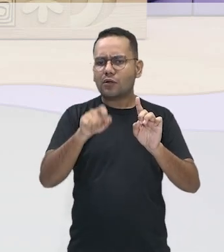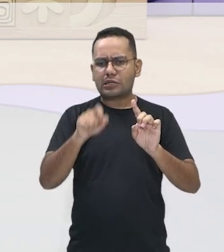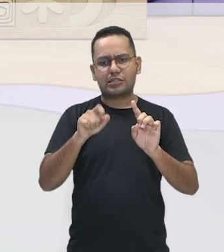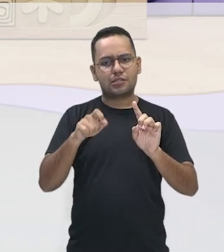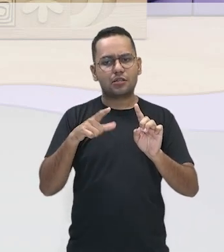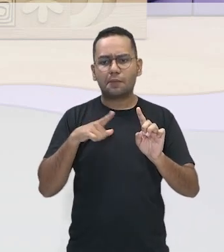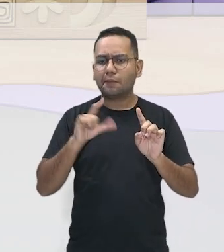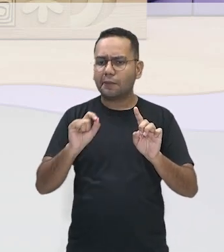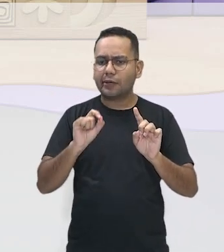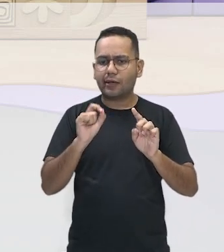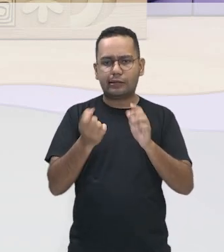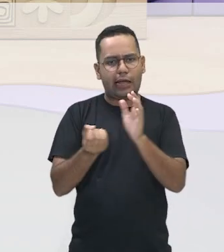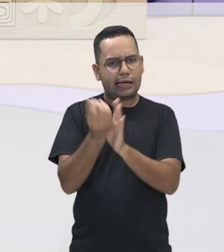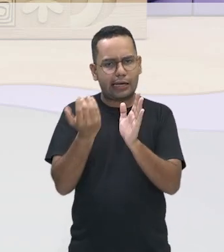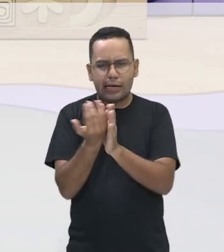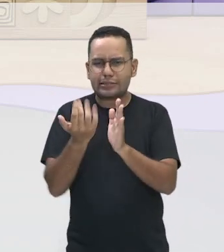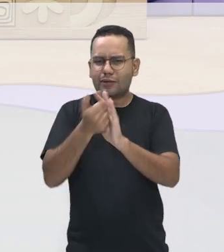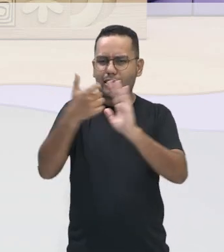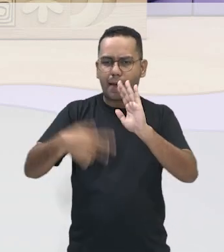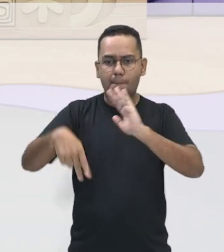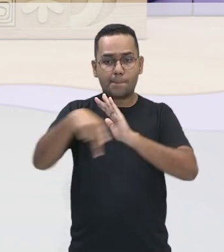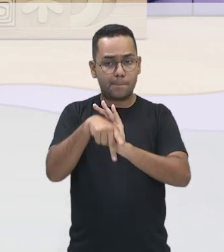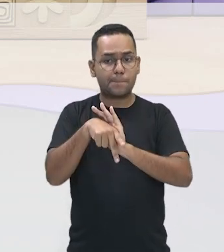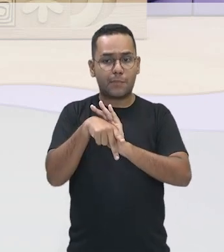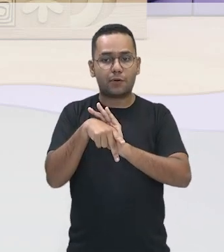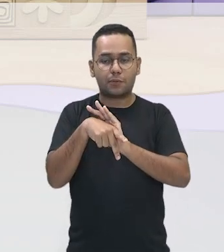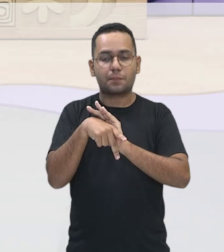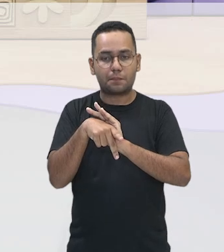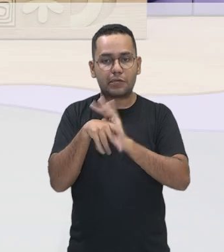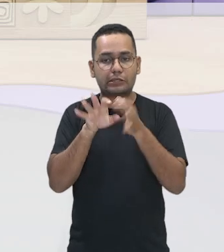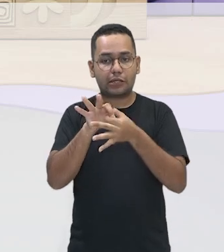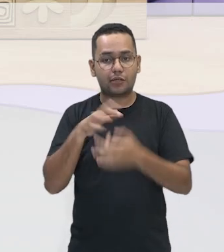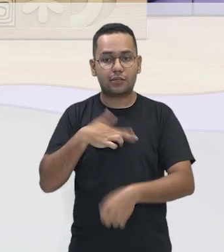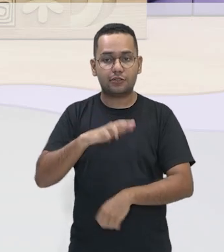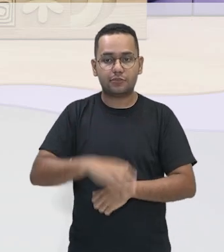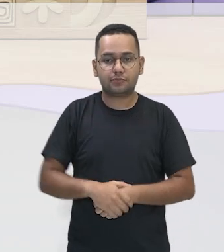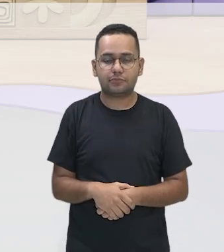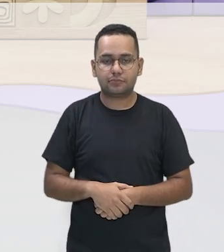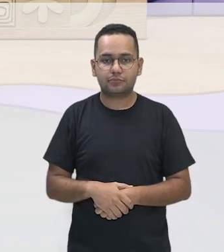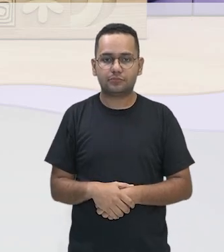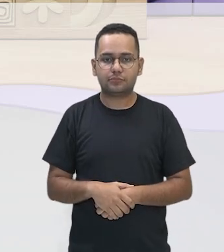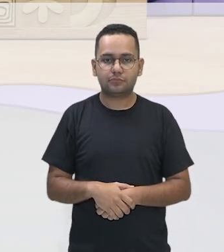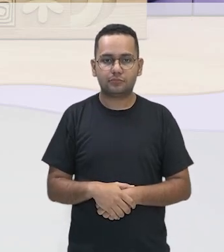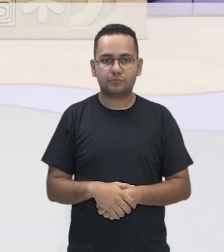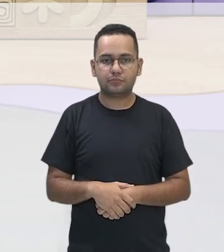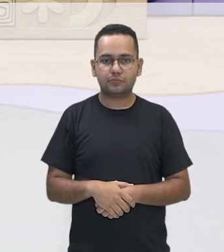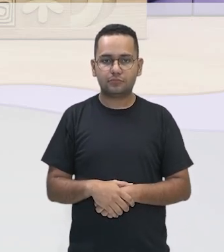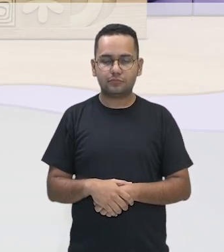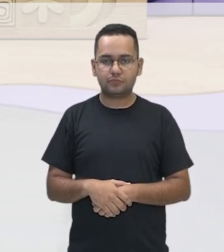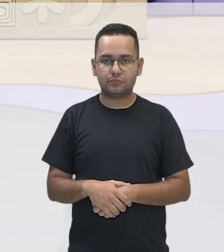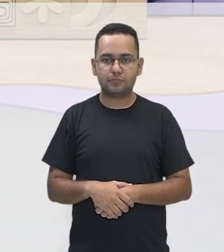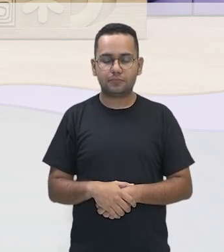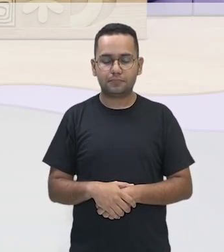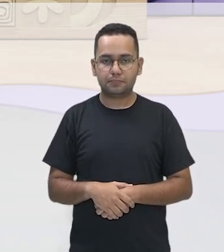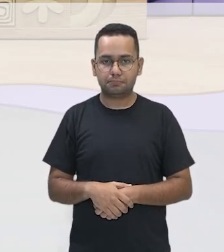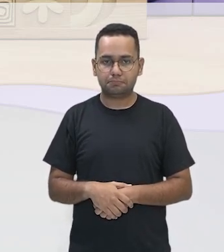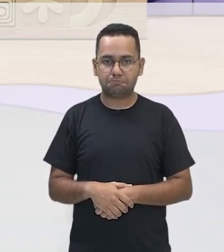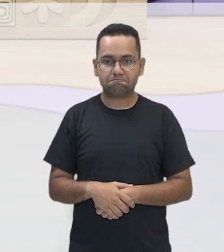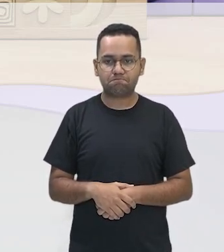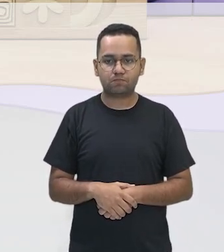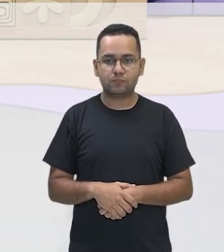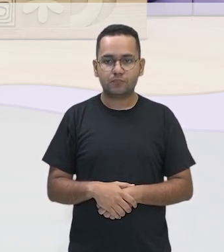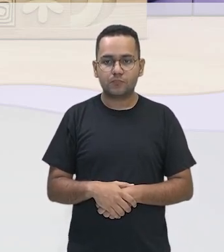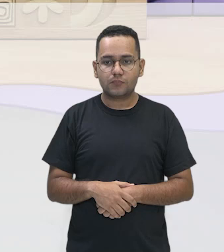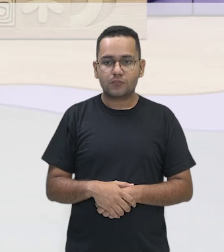hinduísmo. Então, nós poderíamos dizer o seguinte, que o hinduísmo é um exemplo de como que a religião se conecta com